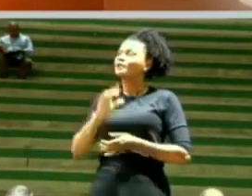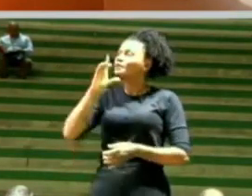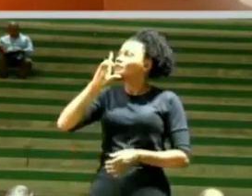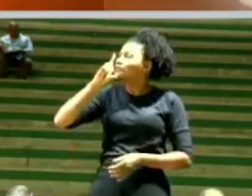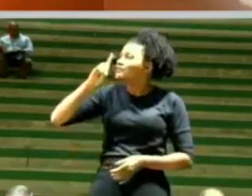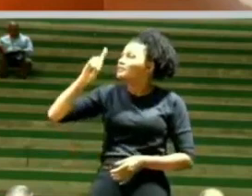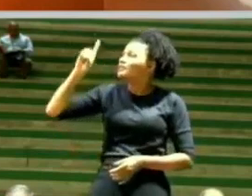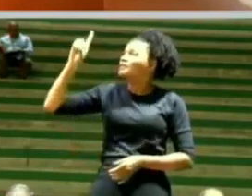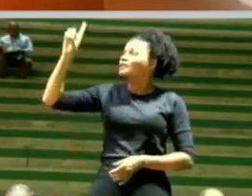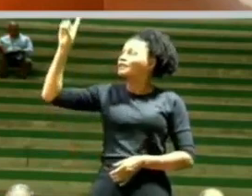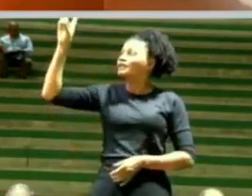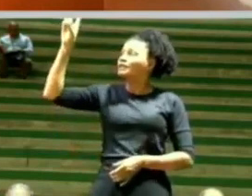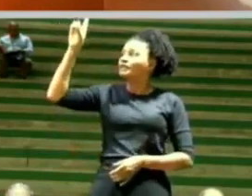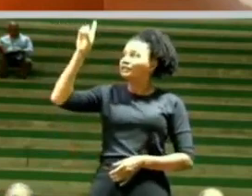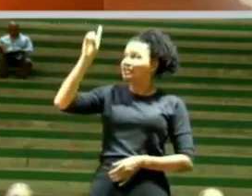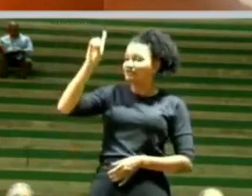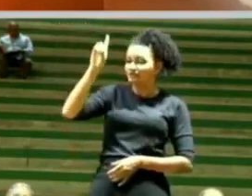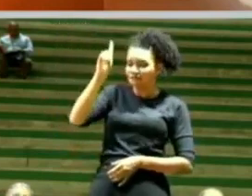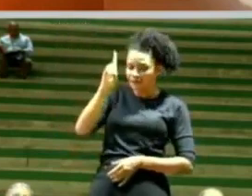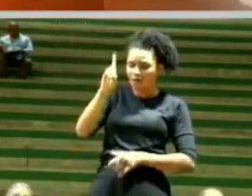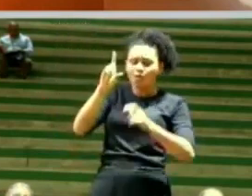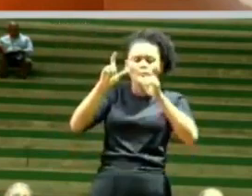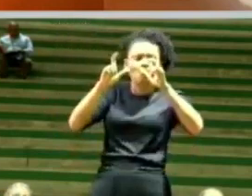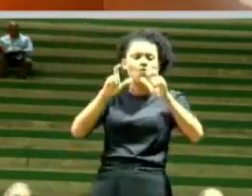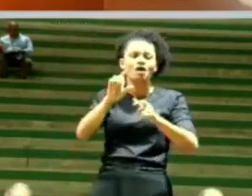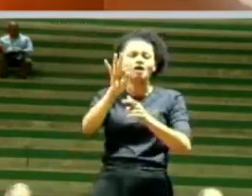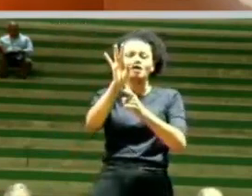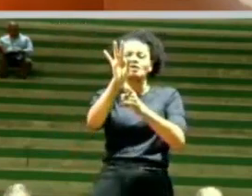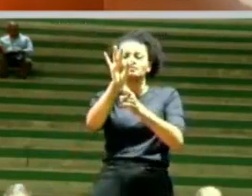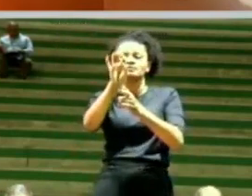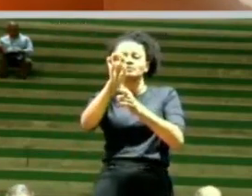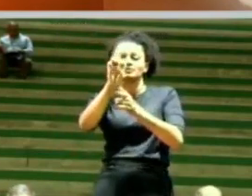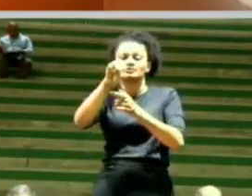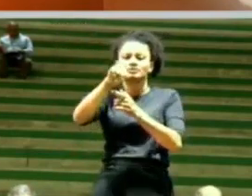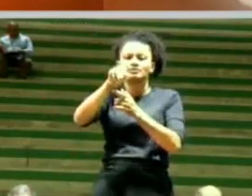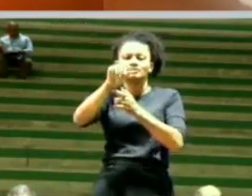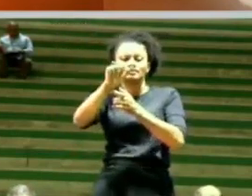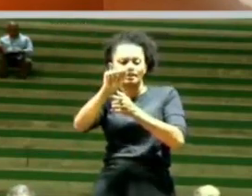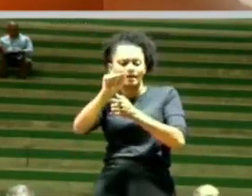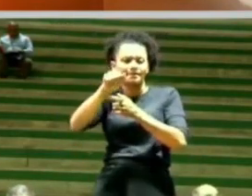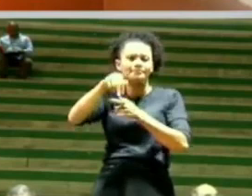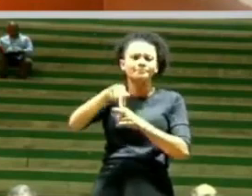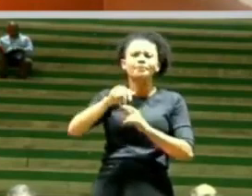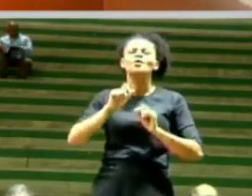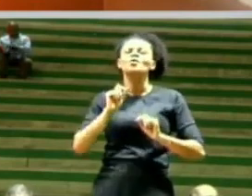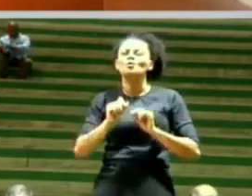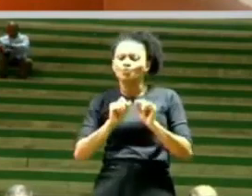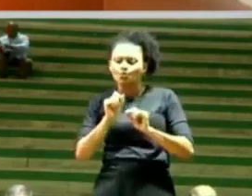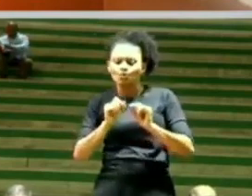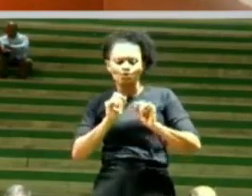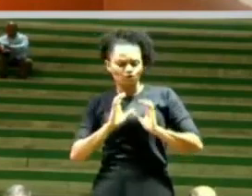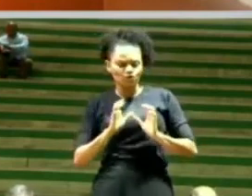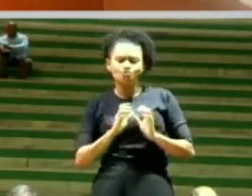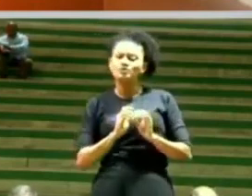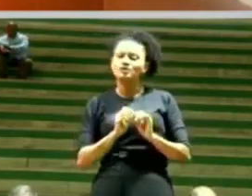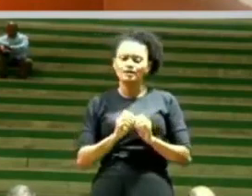Deus veio de Temã, e o santo do monte de